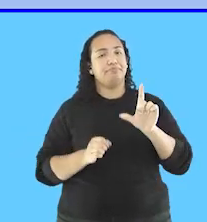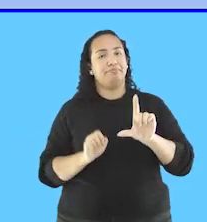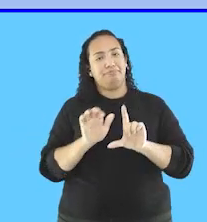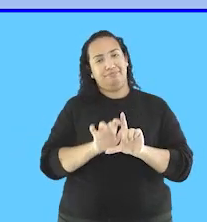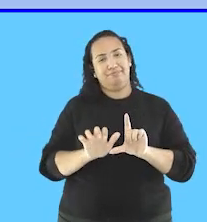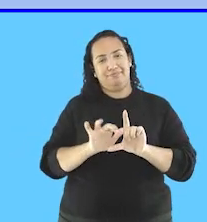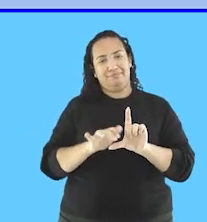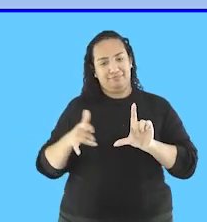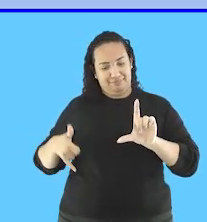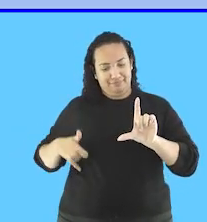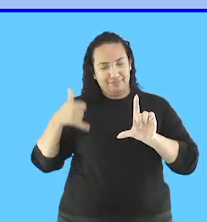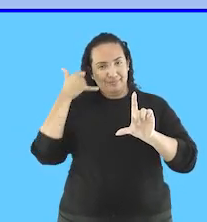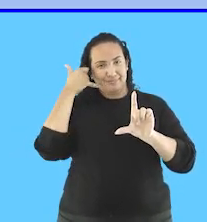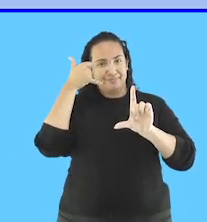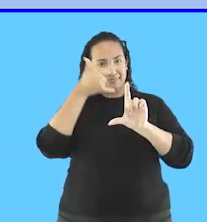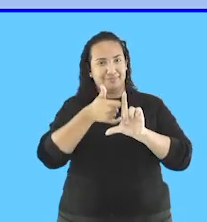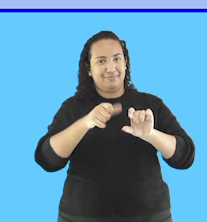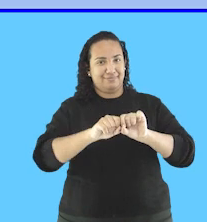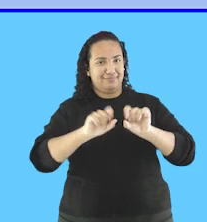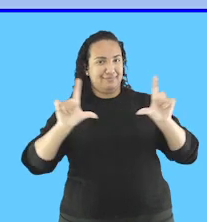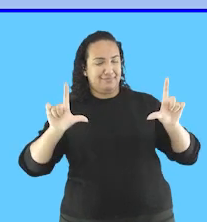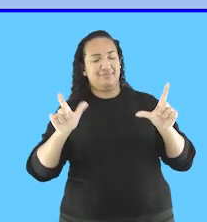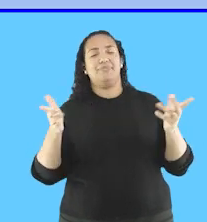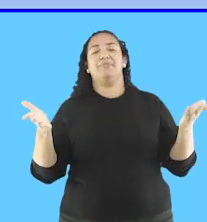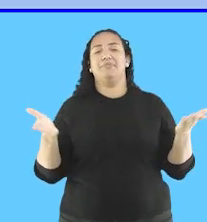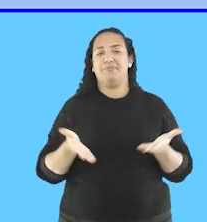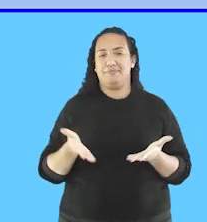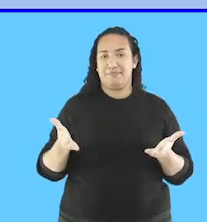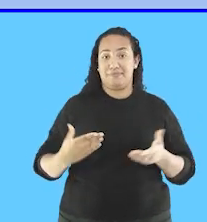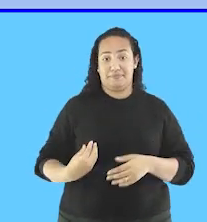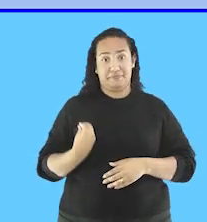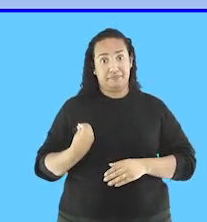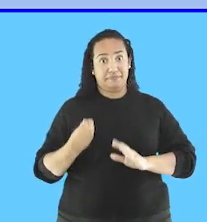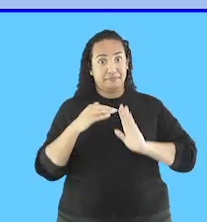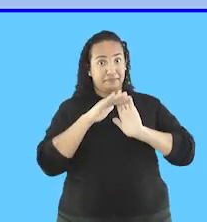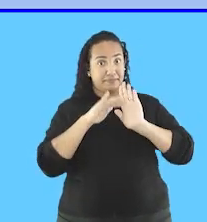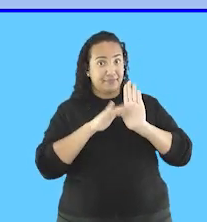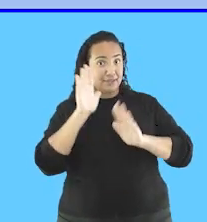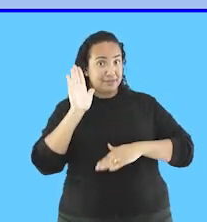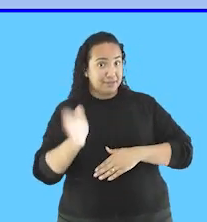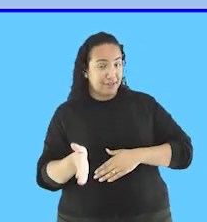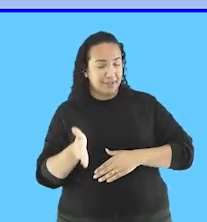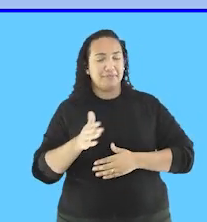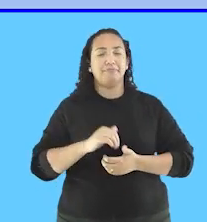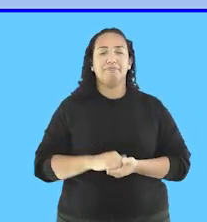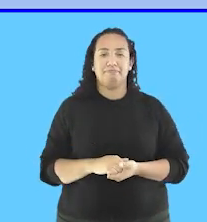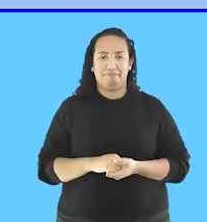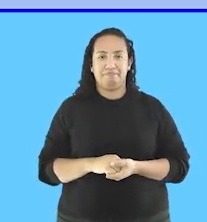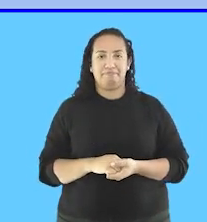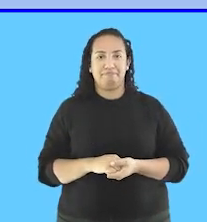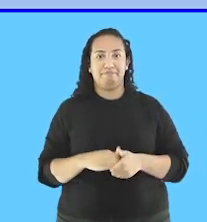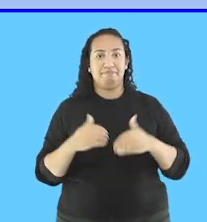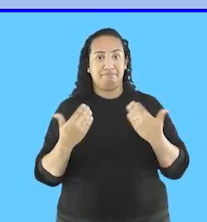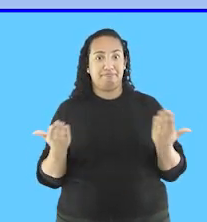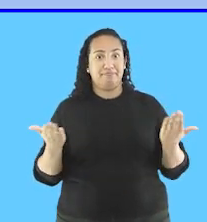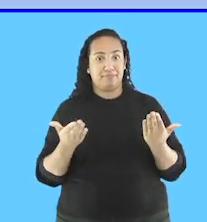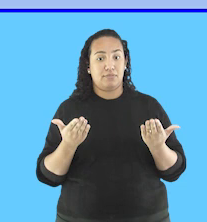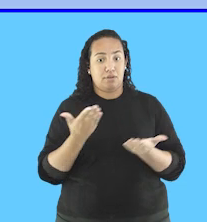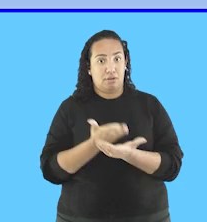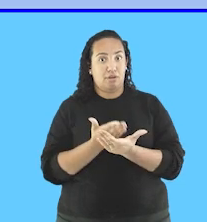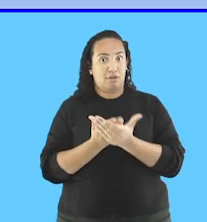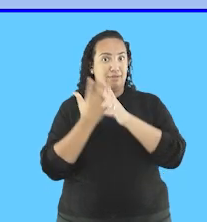celular para o QR Code que está aparecendo aí na tela da sua TV e marcar a sua. Agora